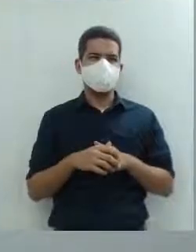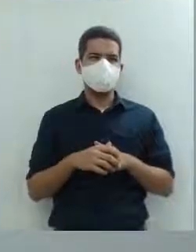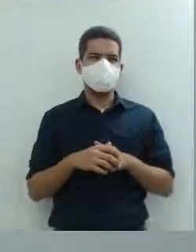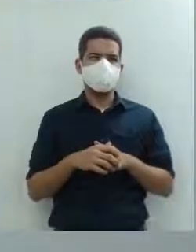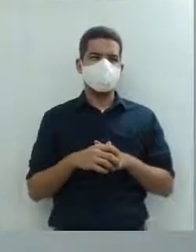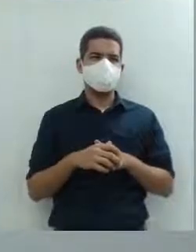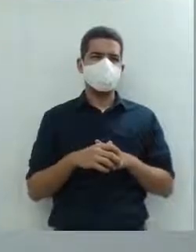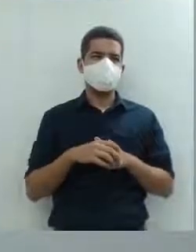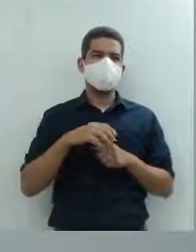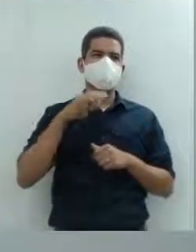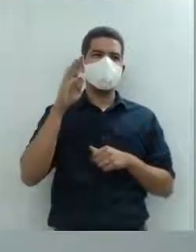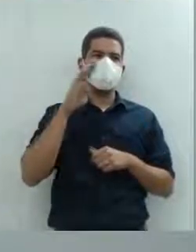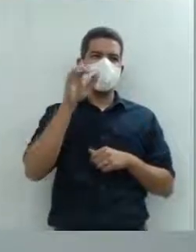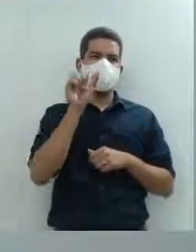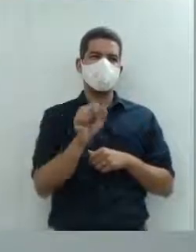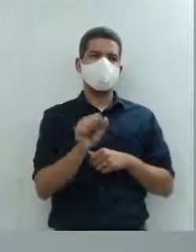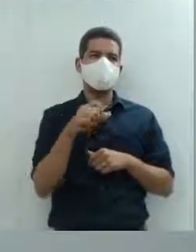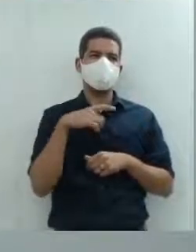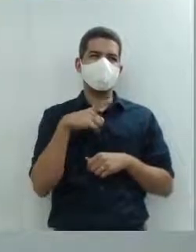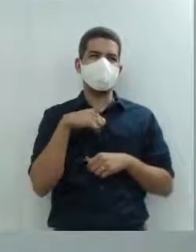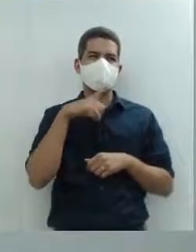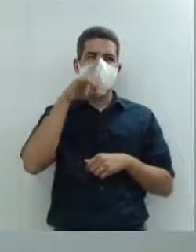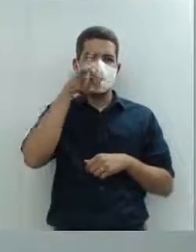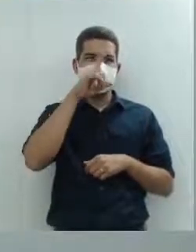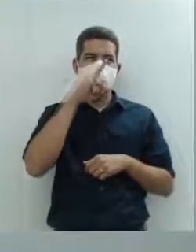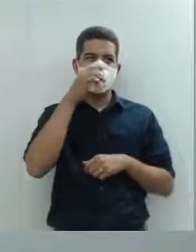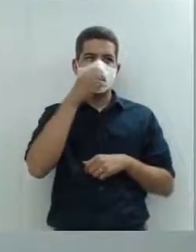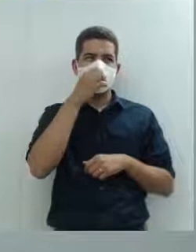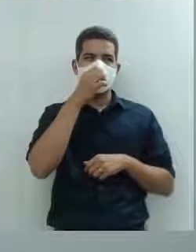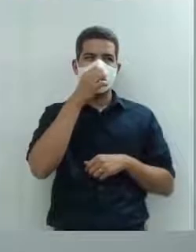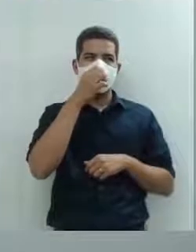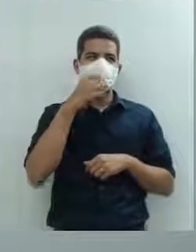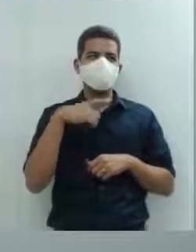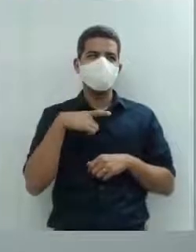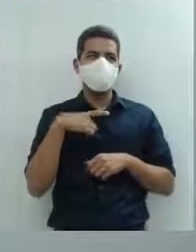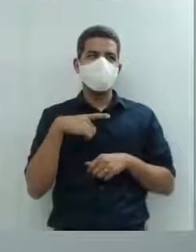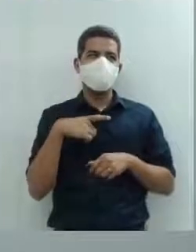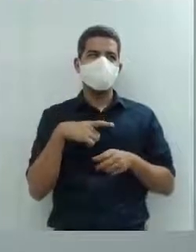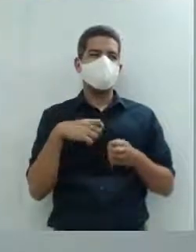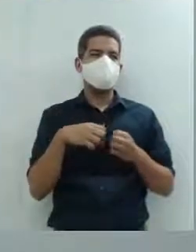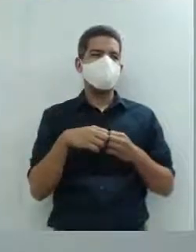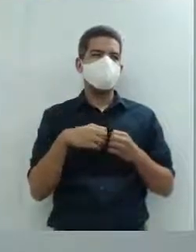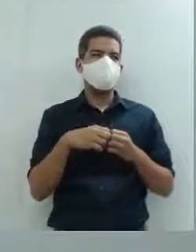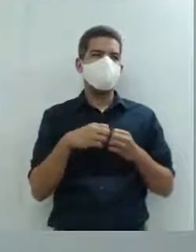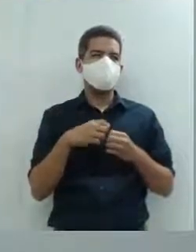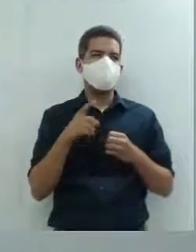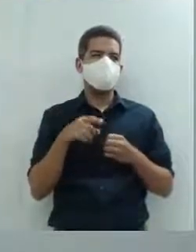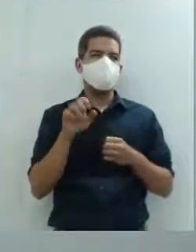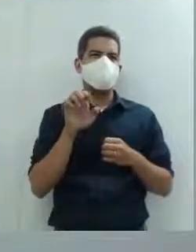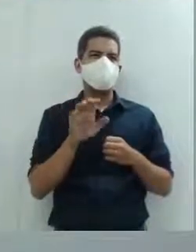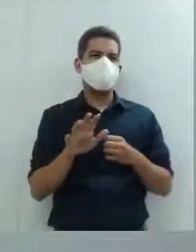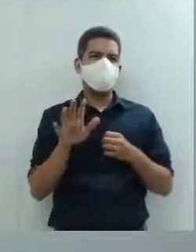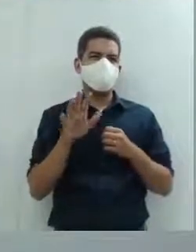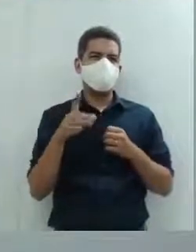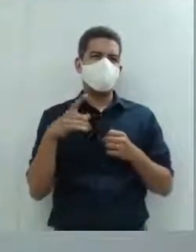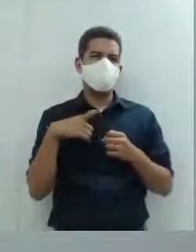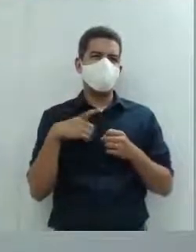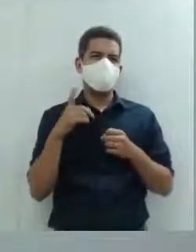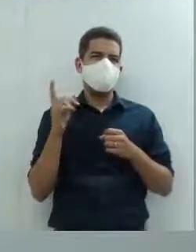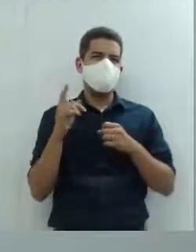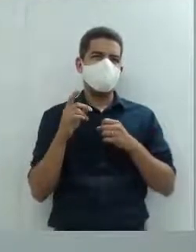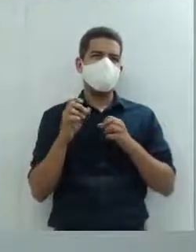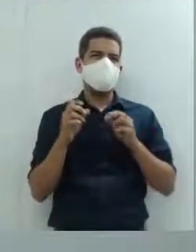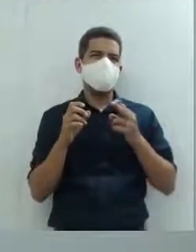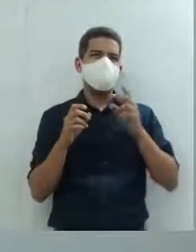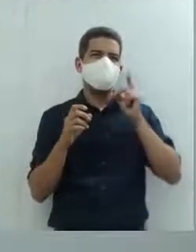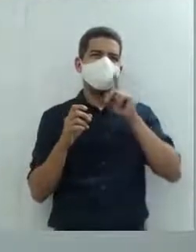Você vê aqui, ó, parte sul do Brasil, pega um pouquinho desse amarelo e ali você vai ter um pouco do que é o clima temperado da Europa, né, por exemplo, ou de parte dos Estados